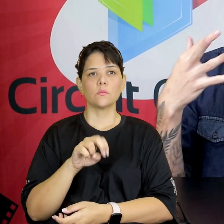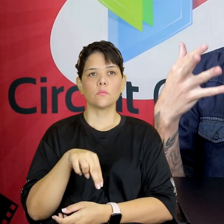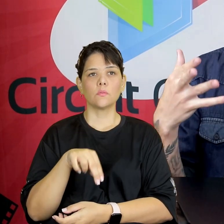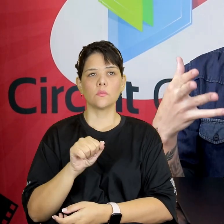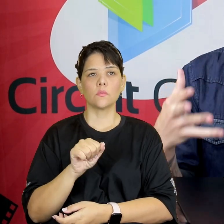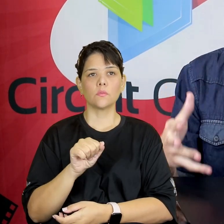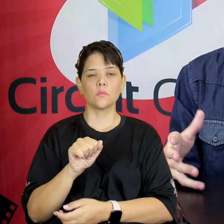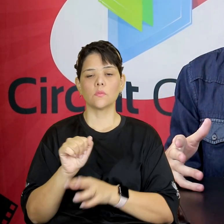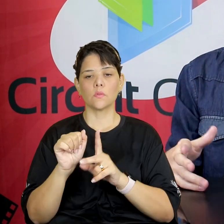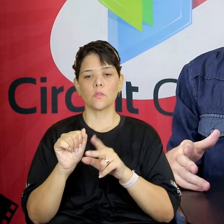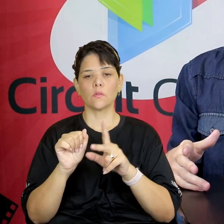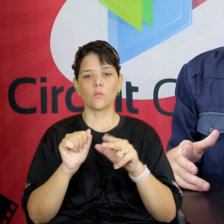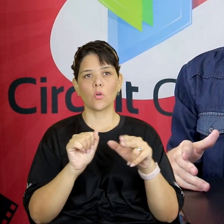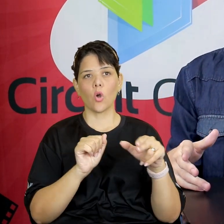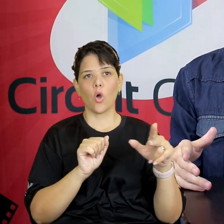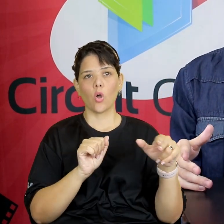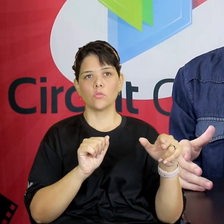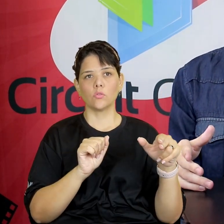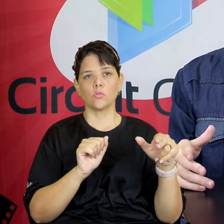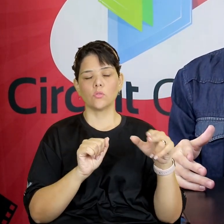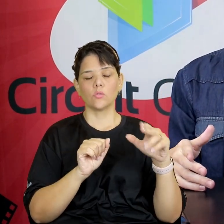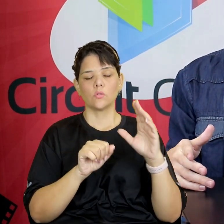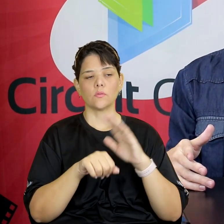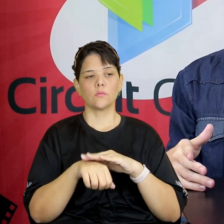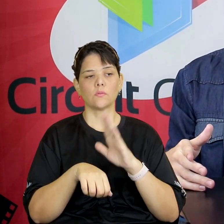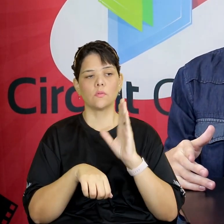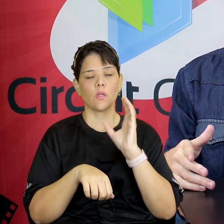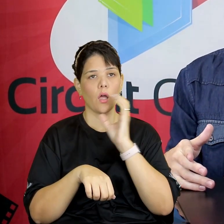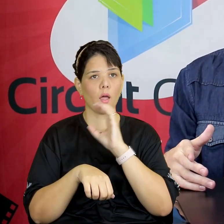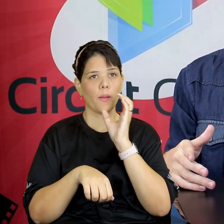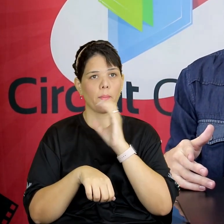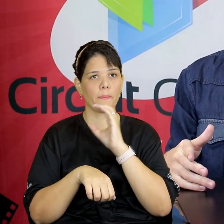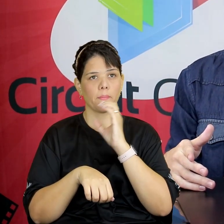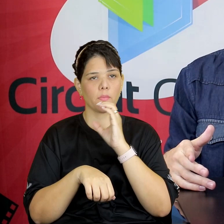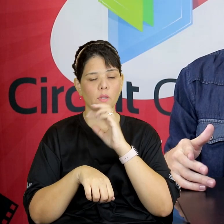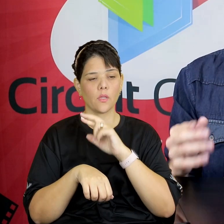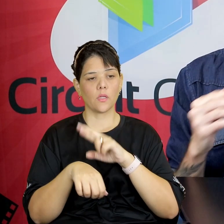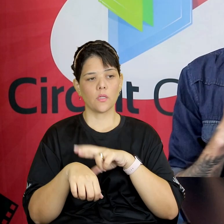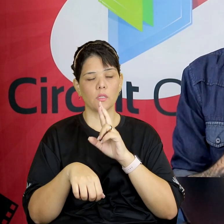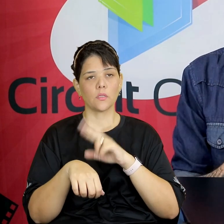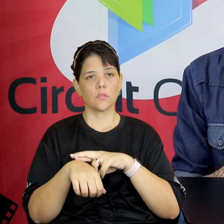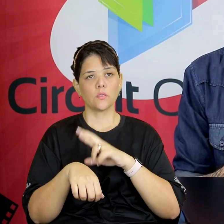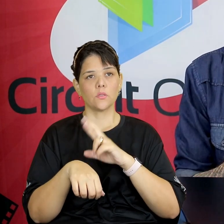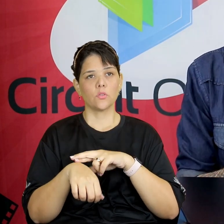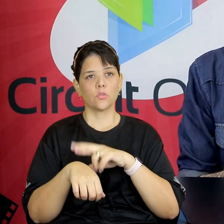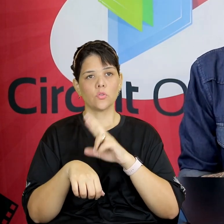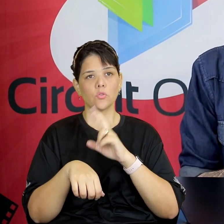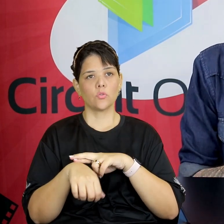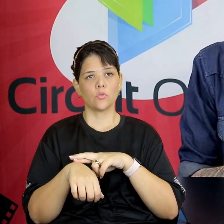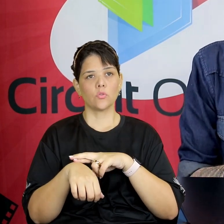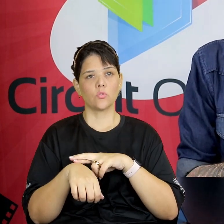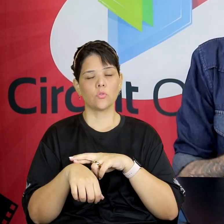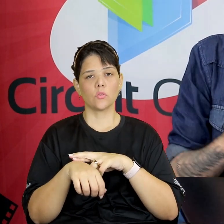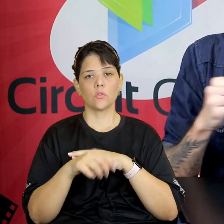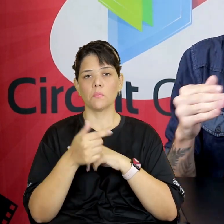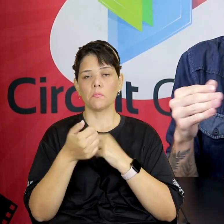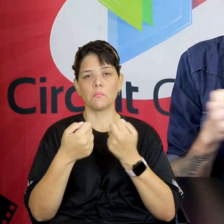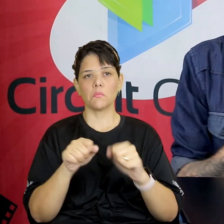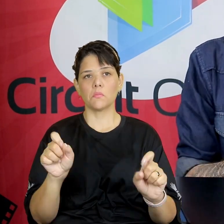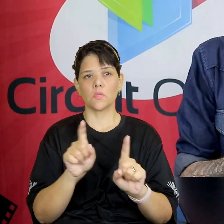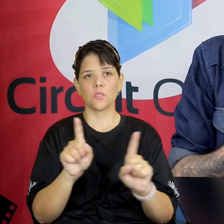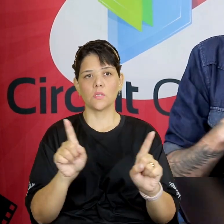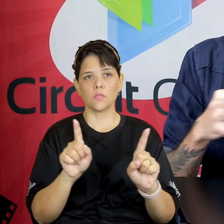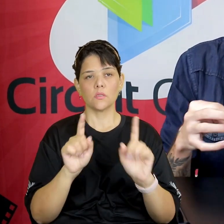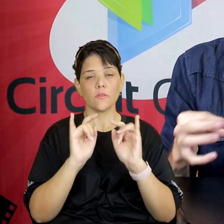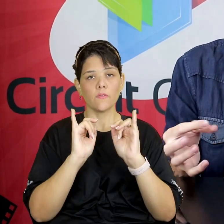uma cena mais rápida, com mais batidas, a gente tem uma cena que a gente está te passando não informação densa,